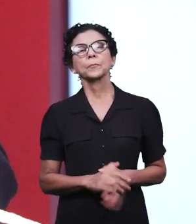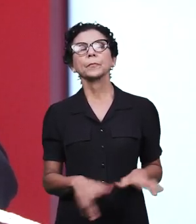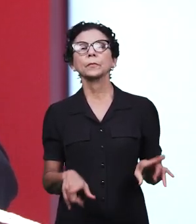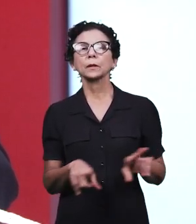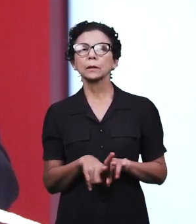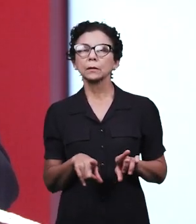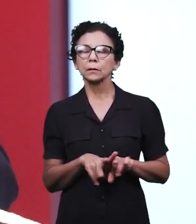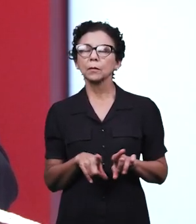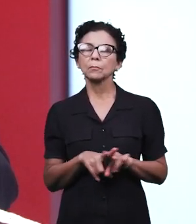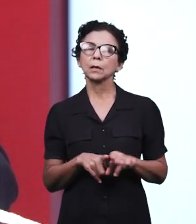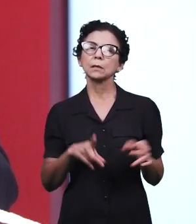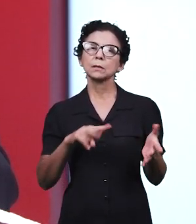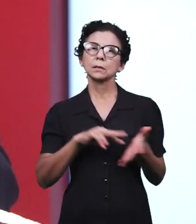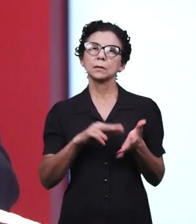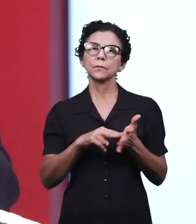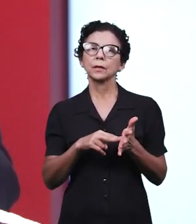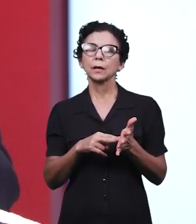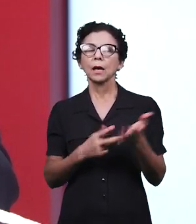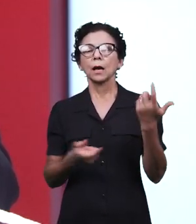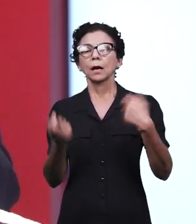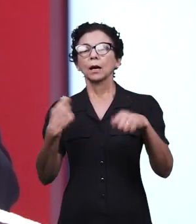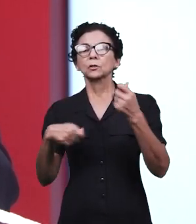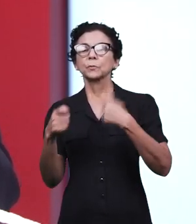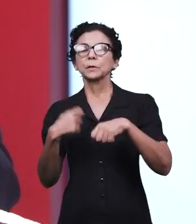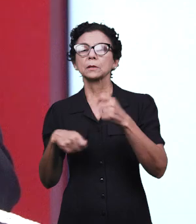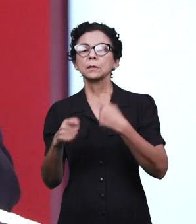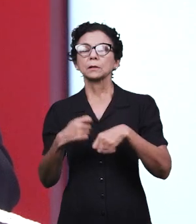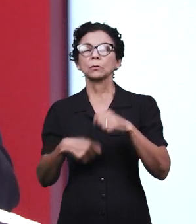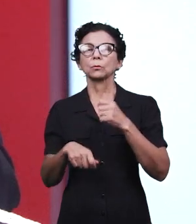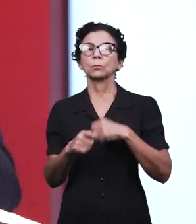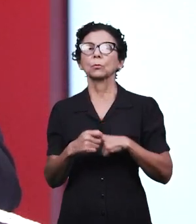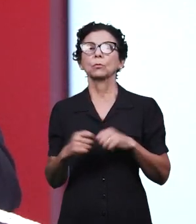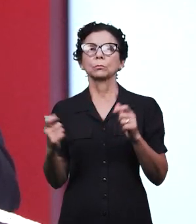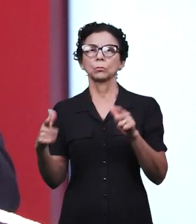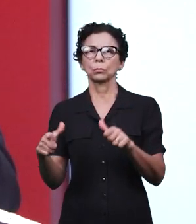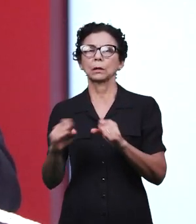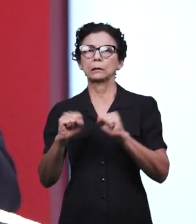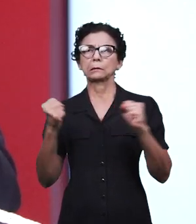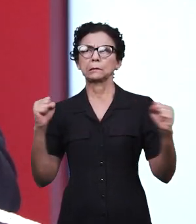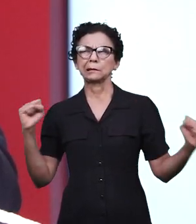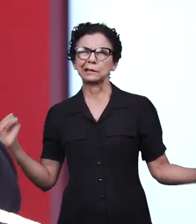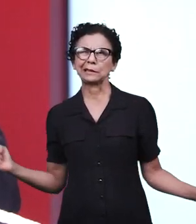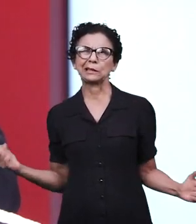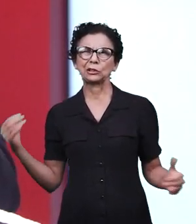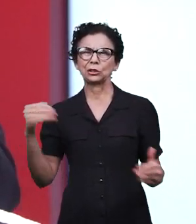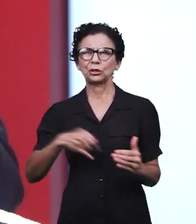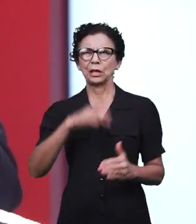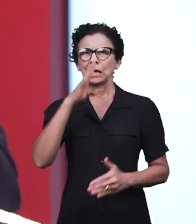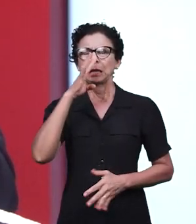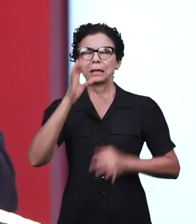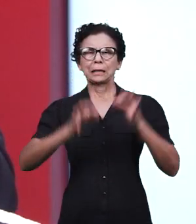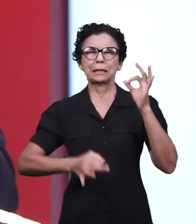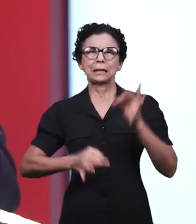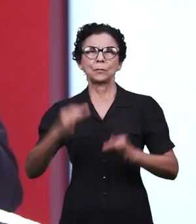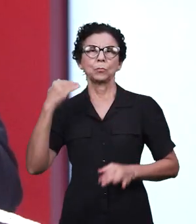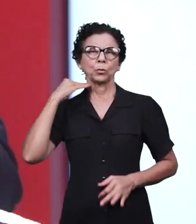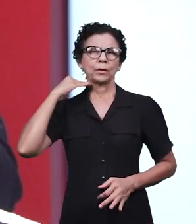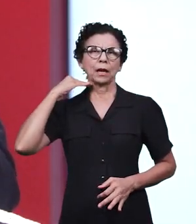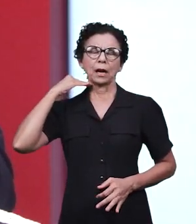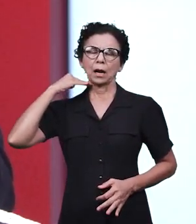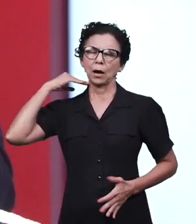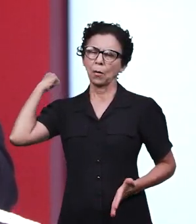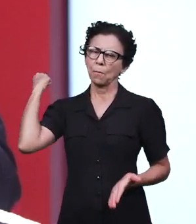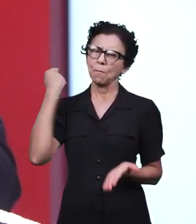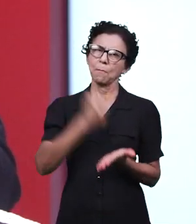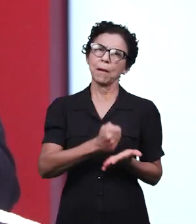colocadas após o discurso de Agripa, Agripa disse essas palavras que ele poderia ter sido solto,